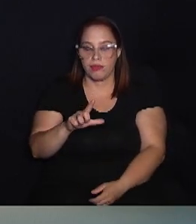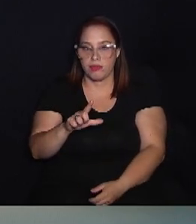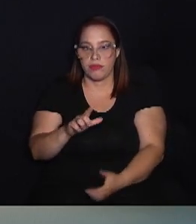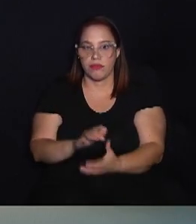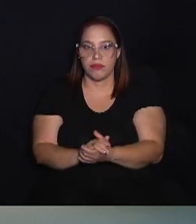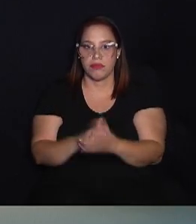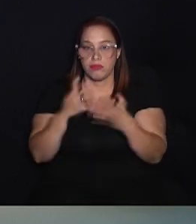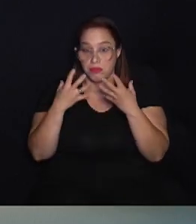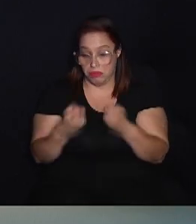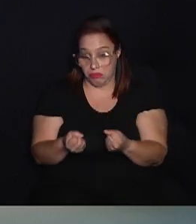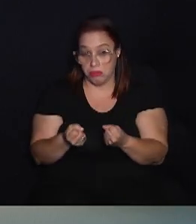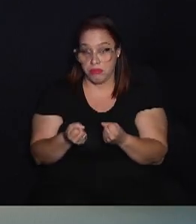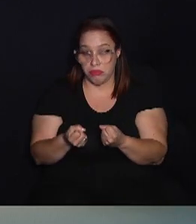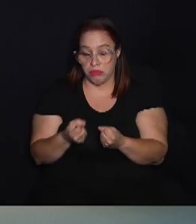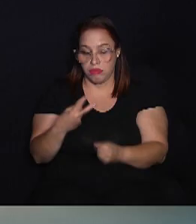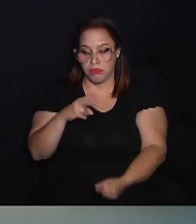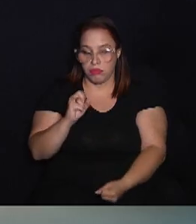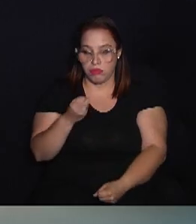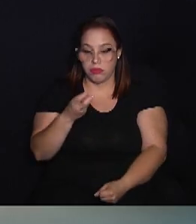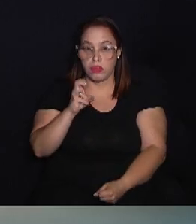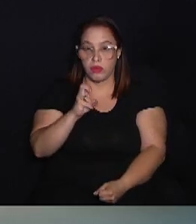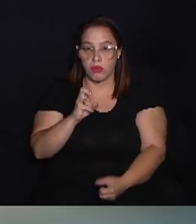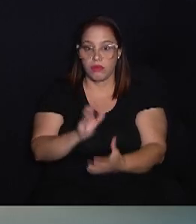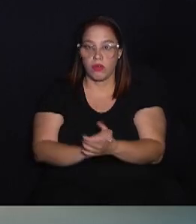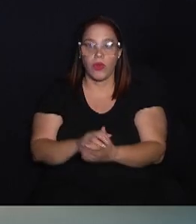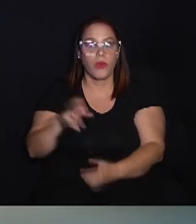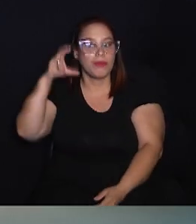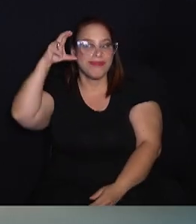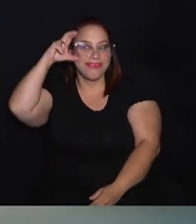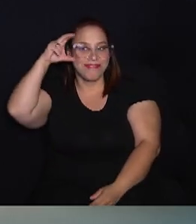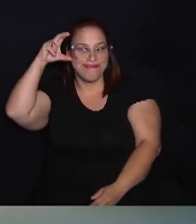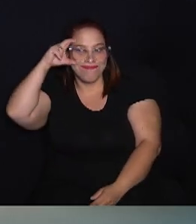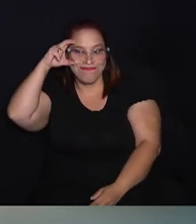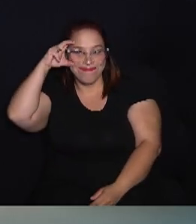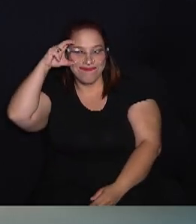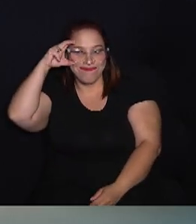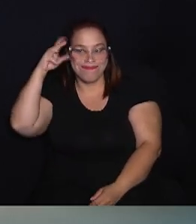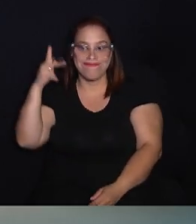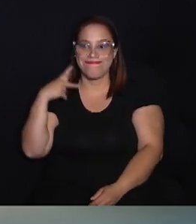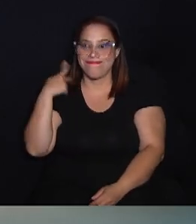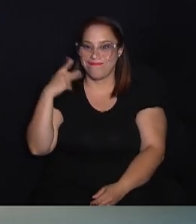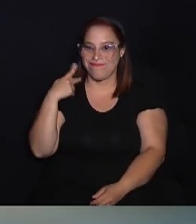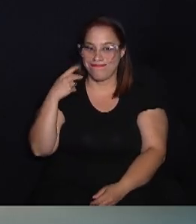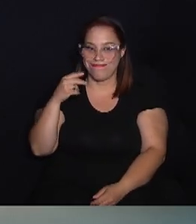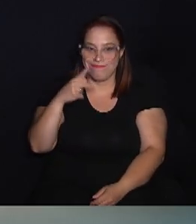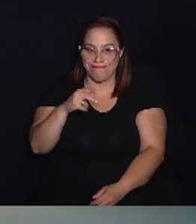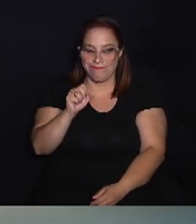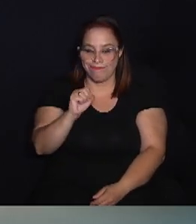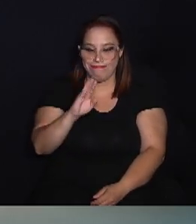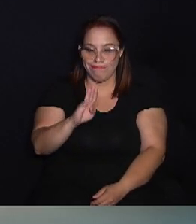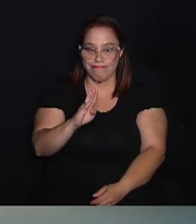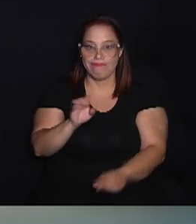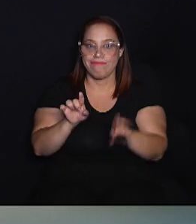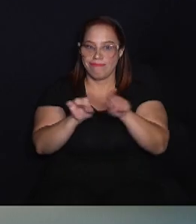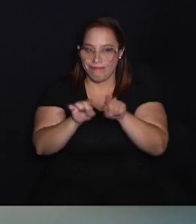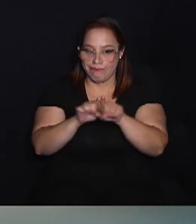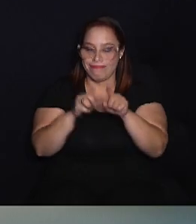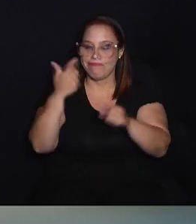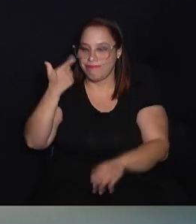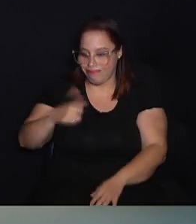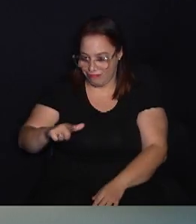Já a gente vê essa sonora da vereadora Mariana Conte. Vamos agora com os eleitos aqui da Câmara Municipal de Campinas,